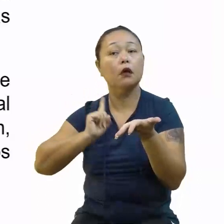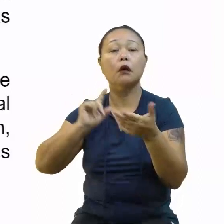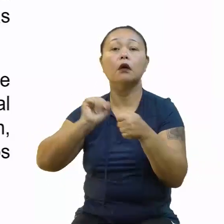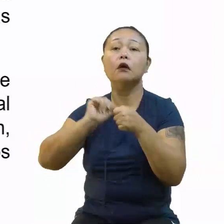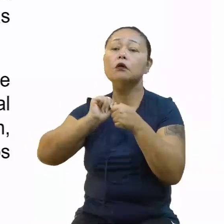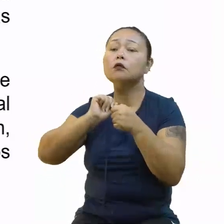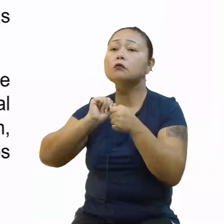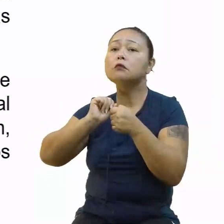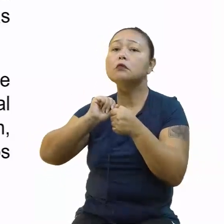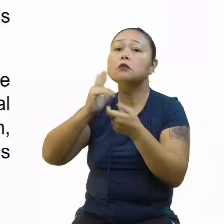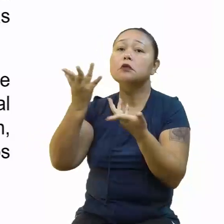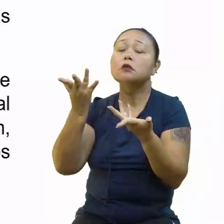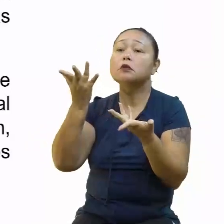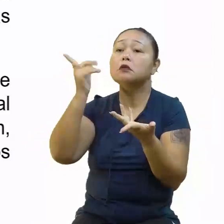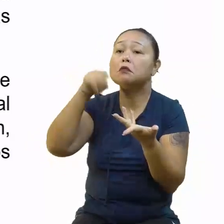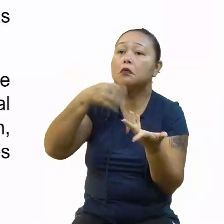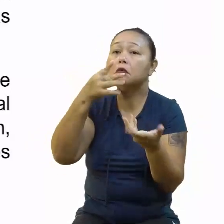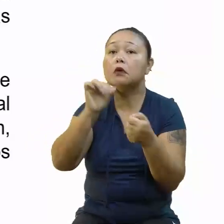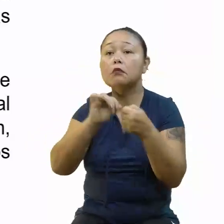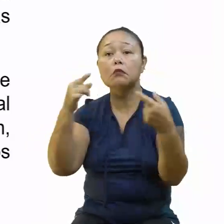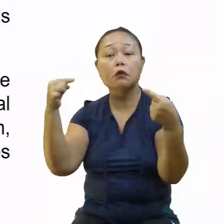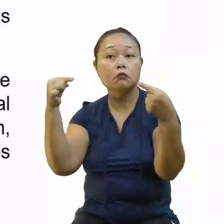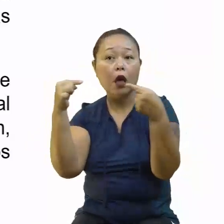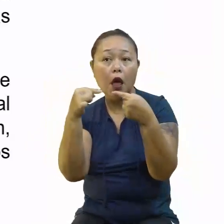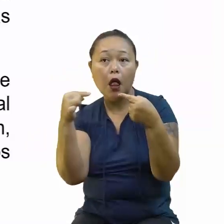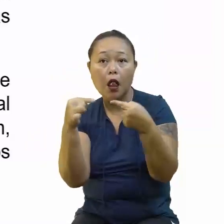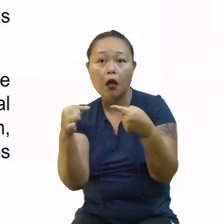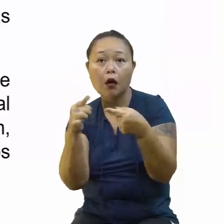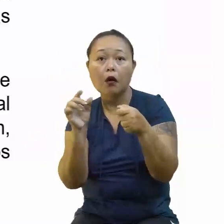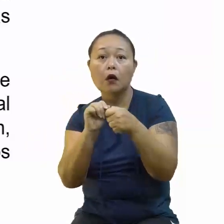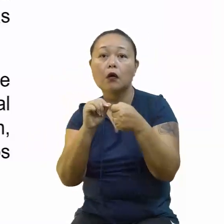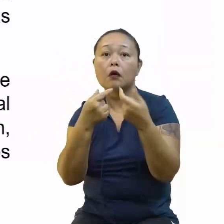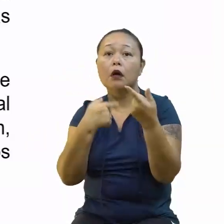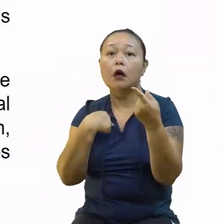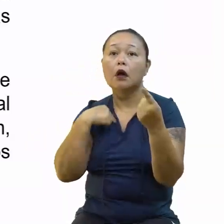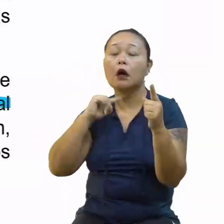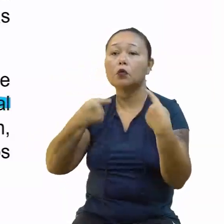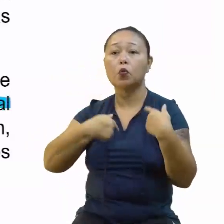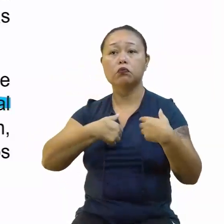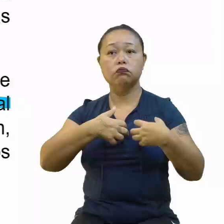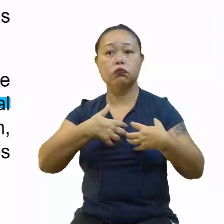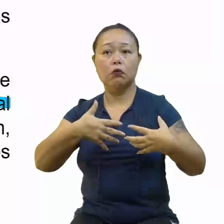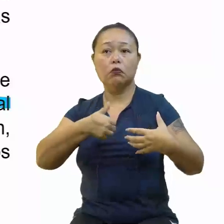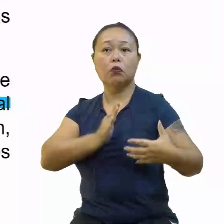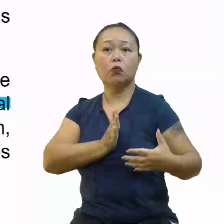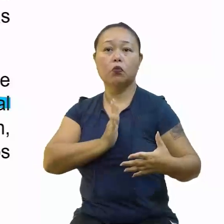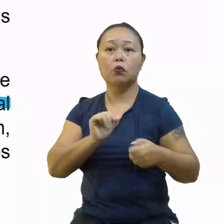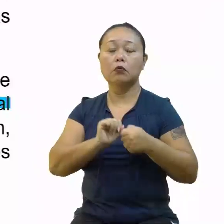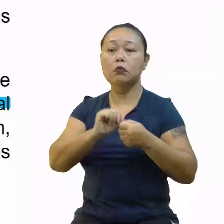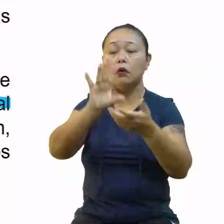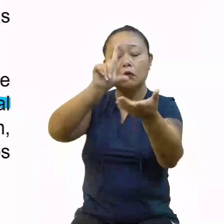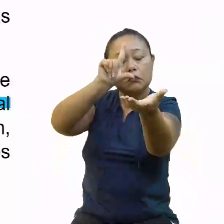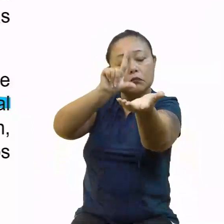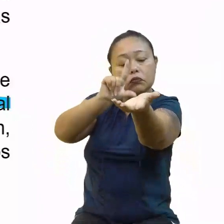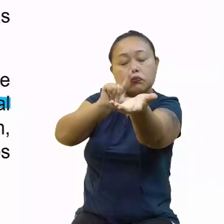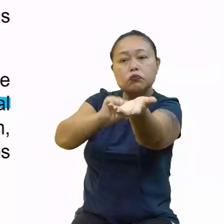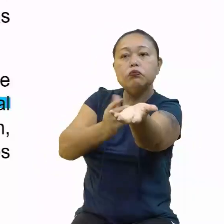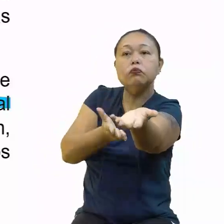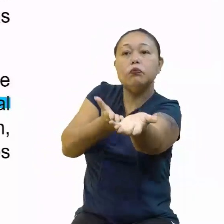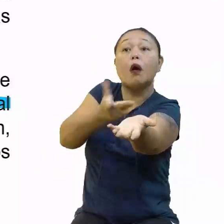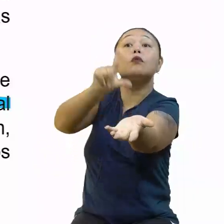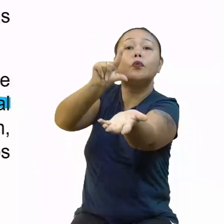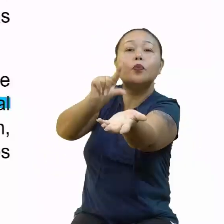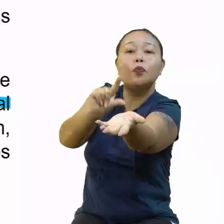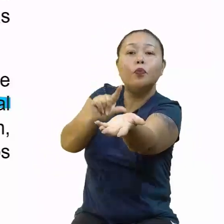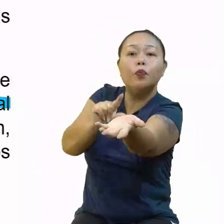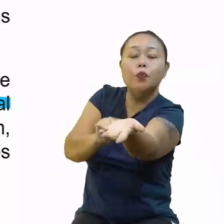trouxer benefícios em relação à contratilidade, a diminuição da pressão arterial,